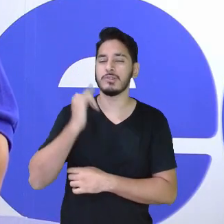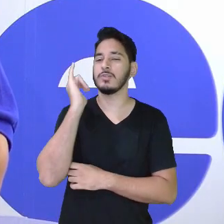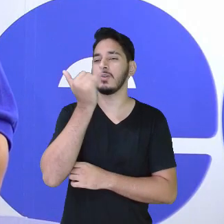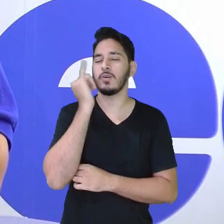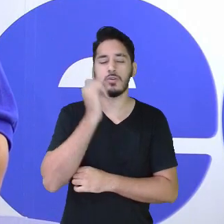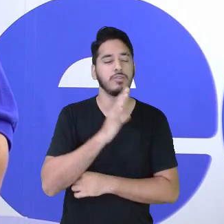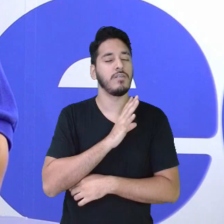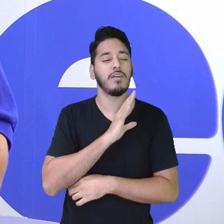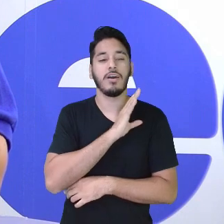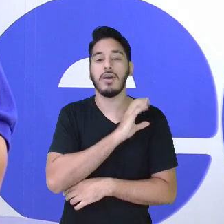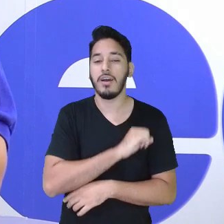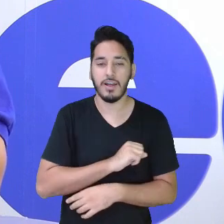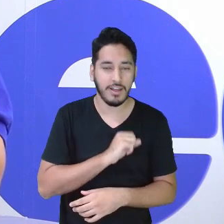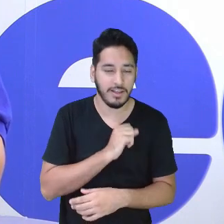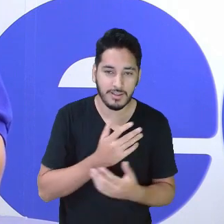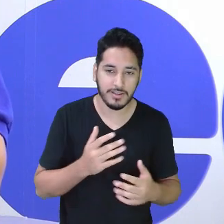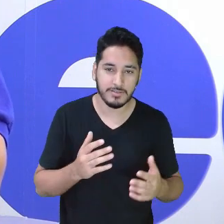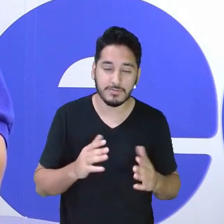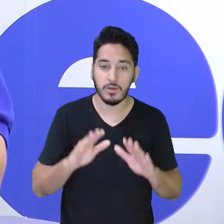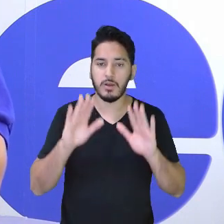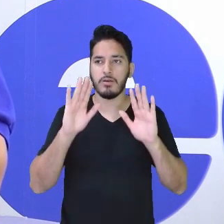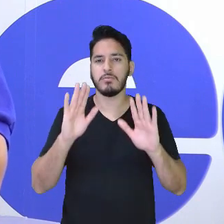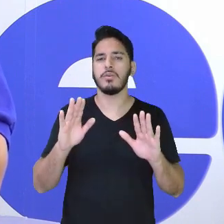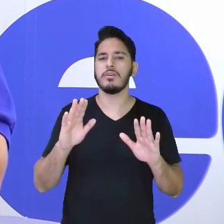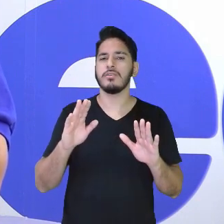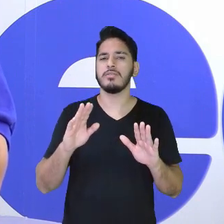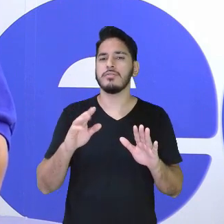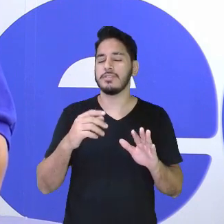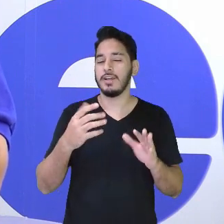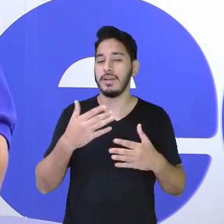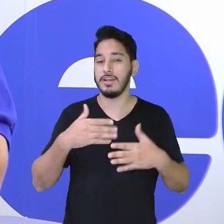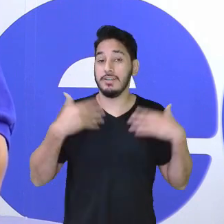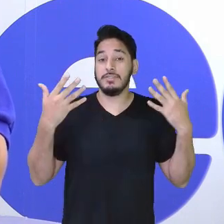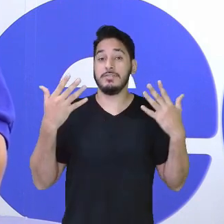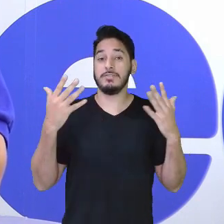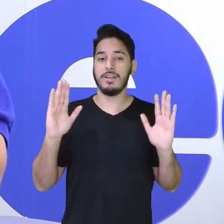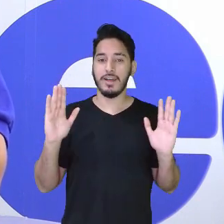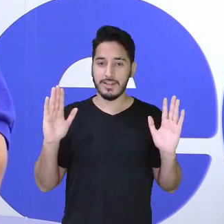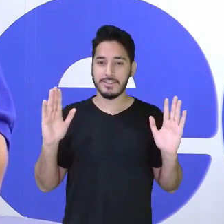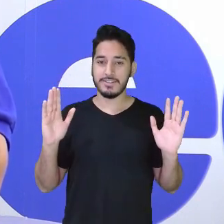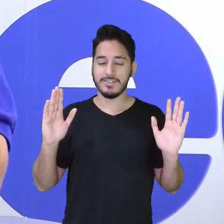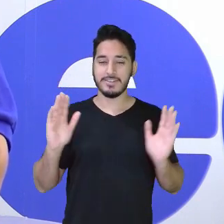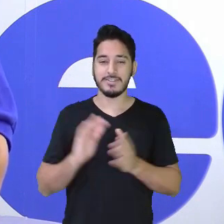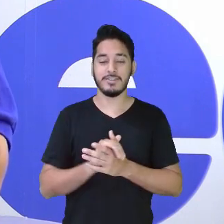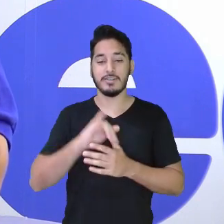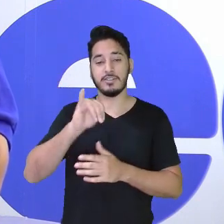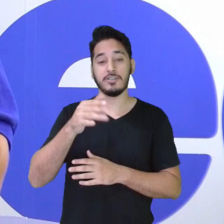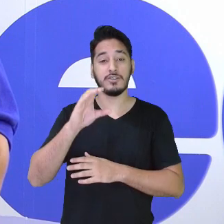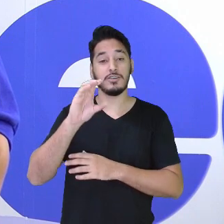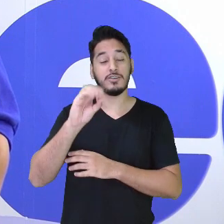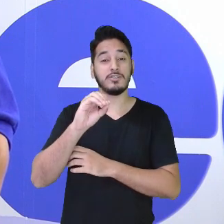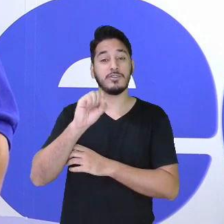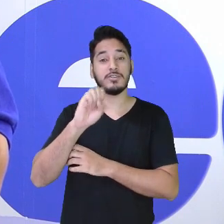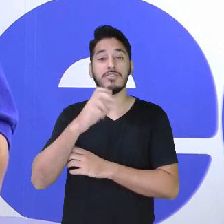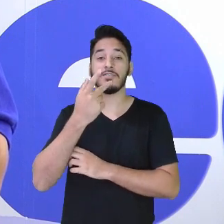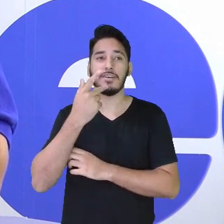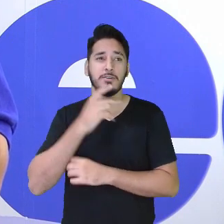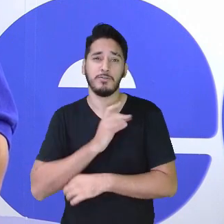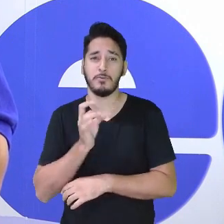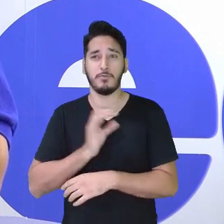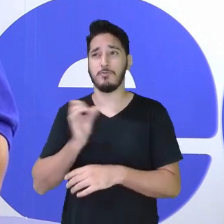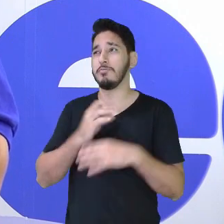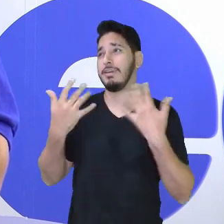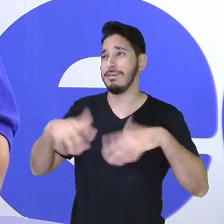disse: eu amo, mas será que ela está assustada, hein? José disse que sentiu muito medo. E